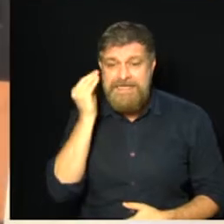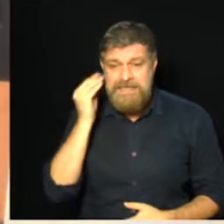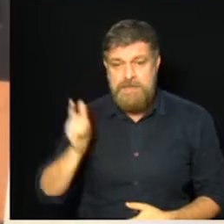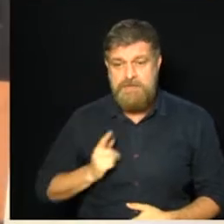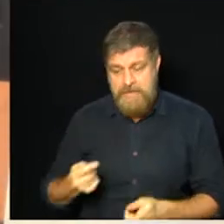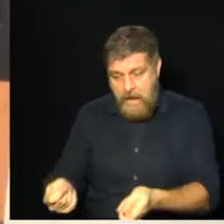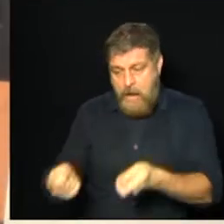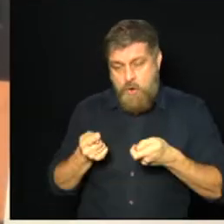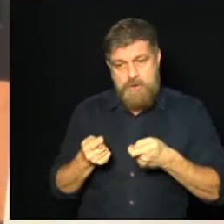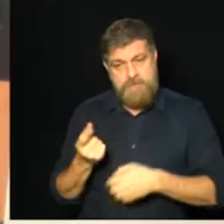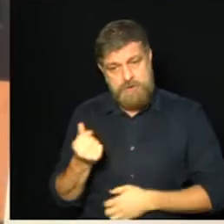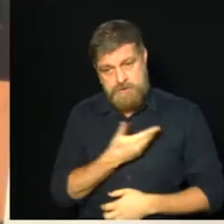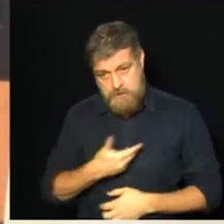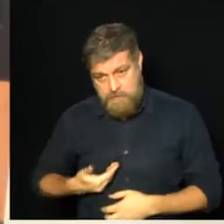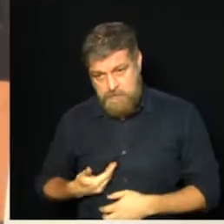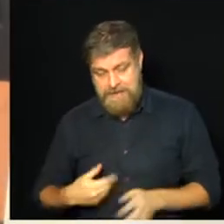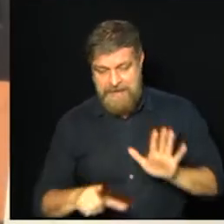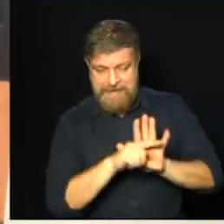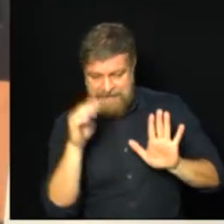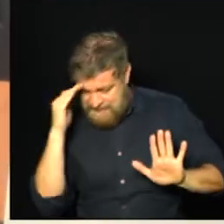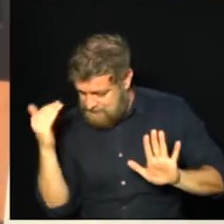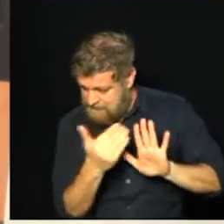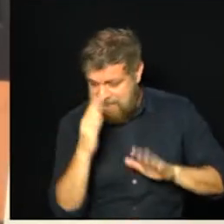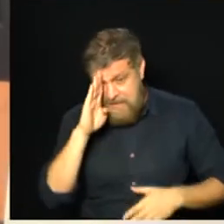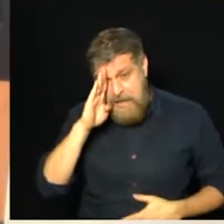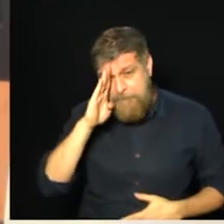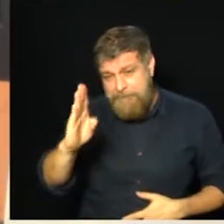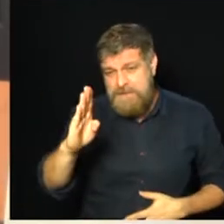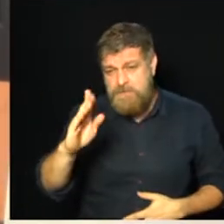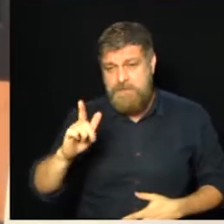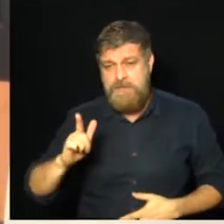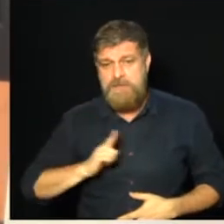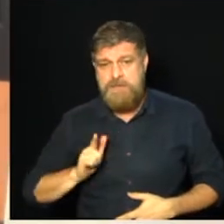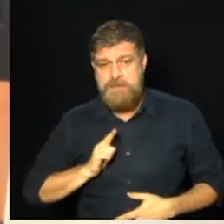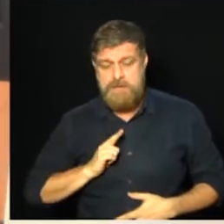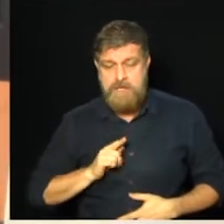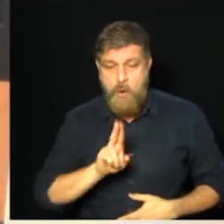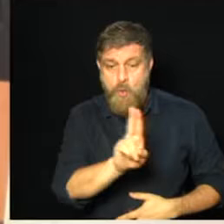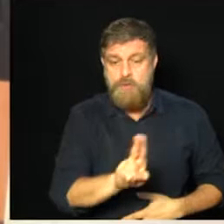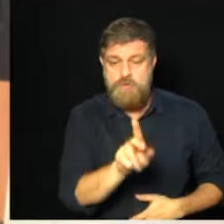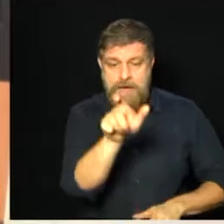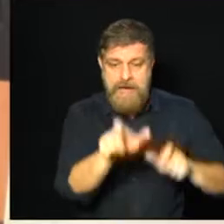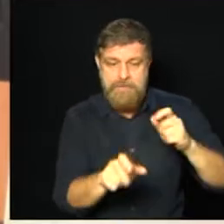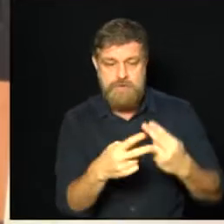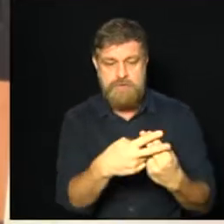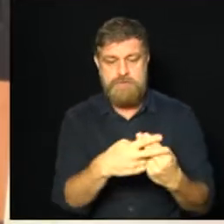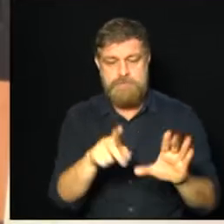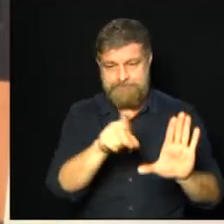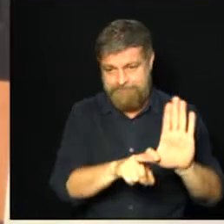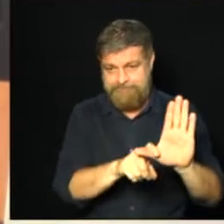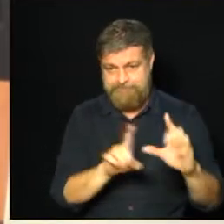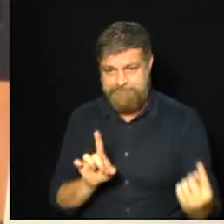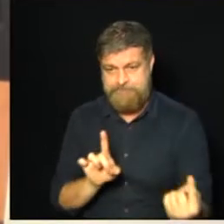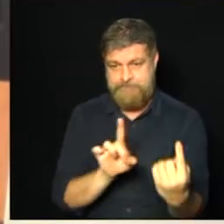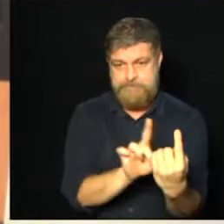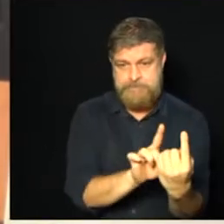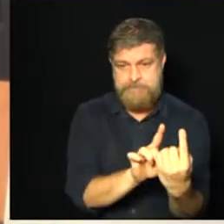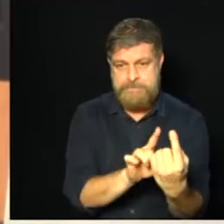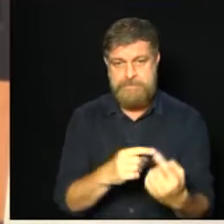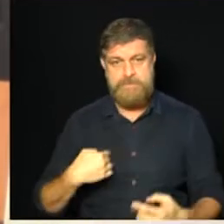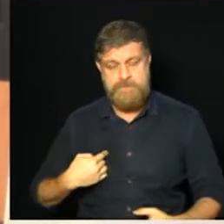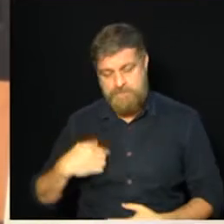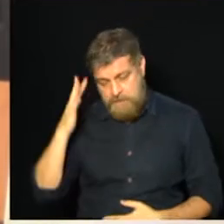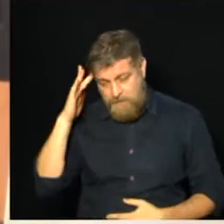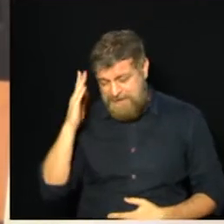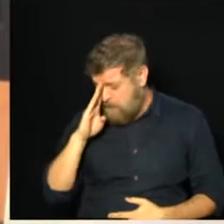economia do erário, atender a legalidade e, principalmente, atender o usuário, porque hoje a nossa situação, eu acho que o ponto primordial